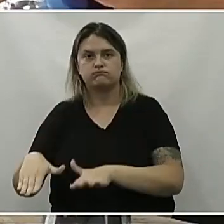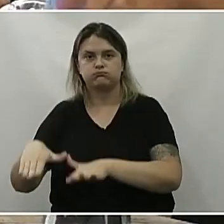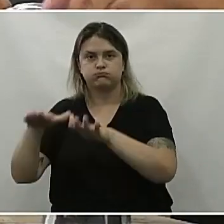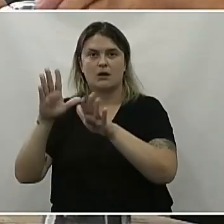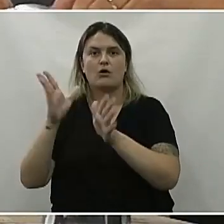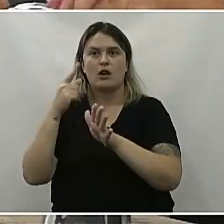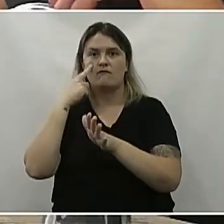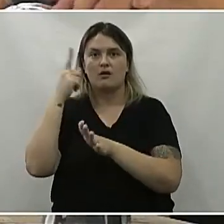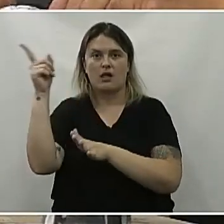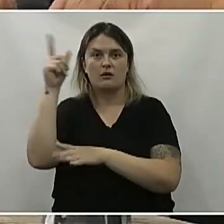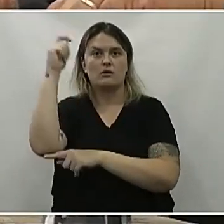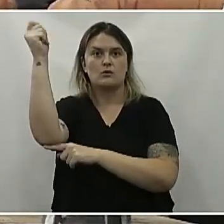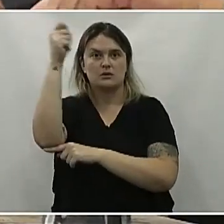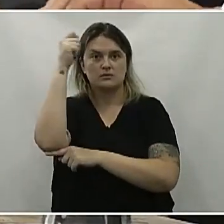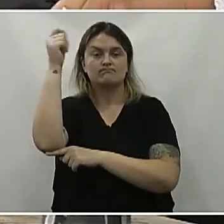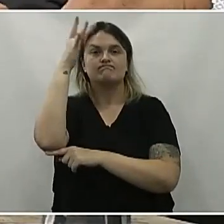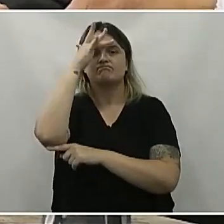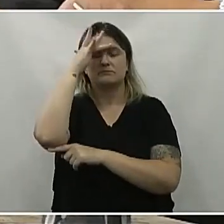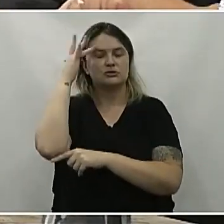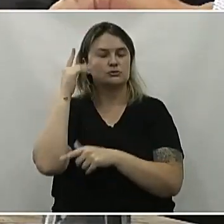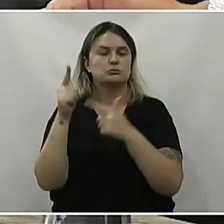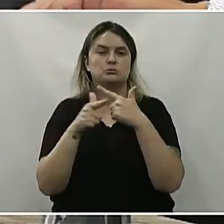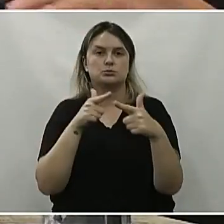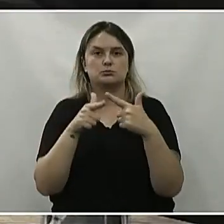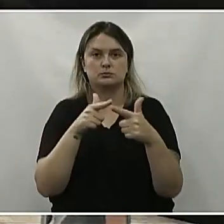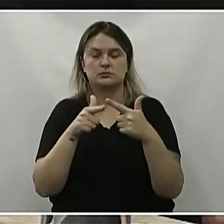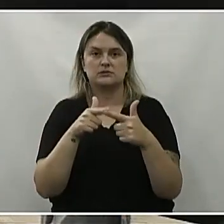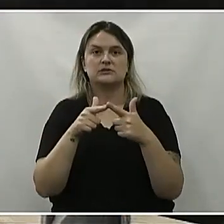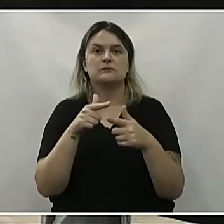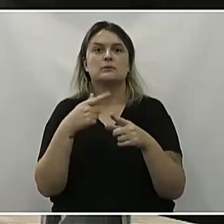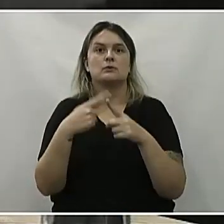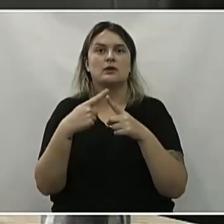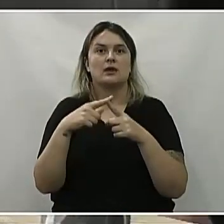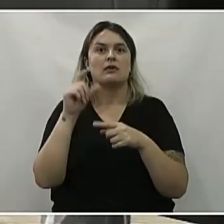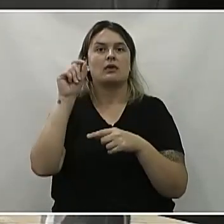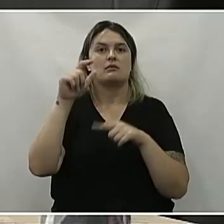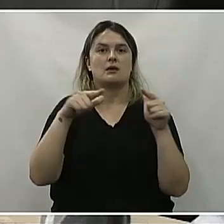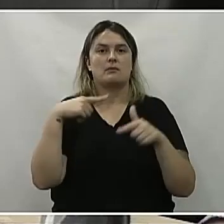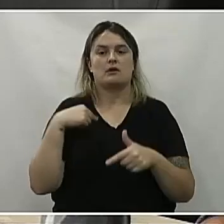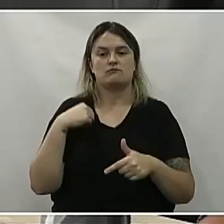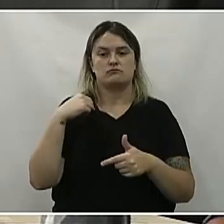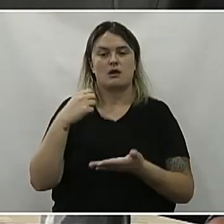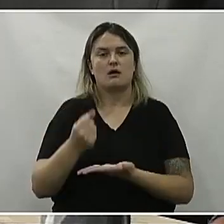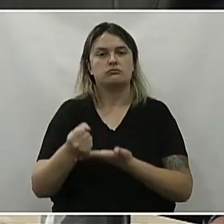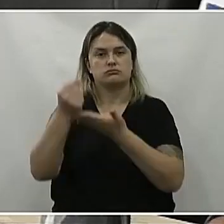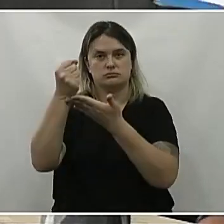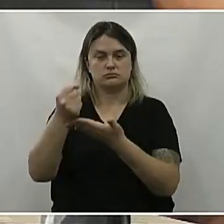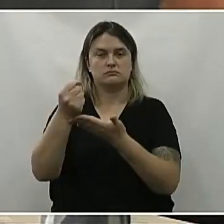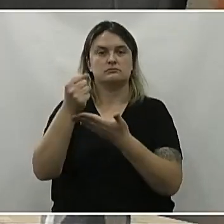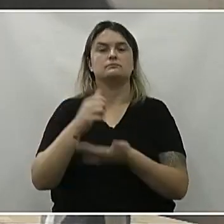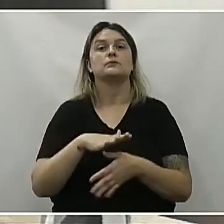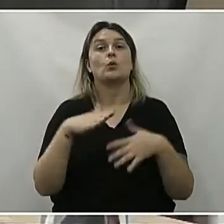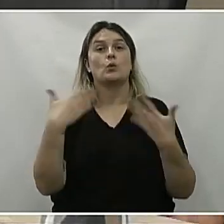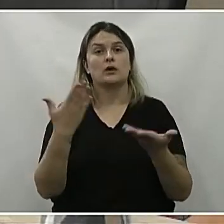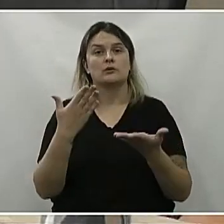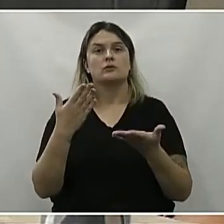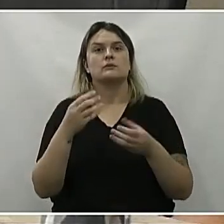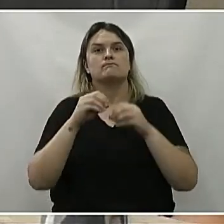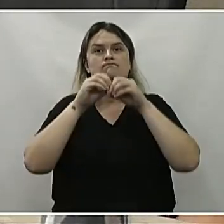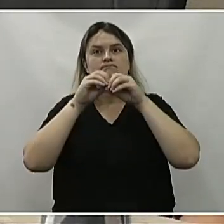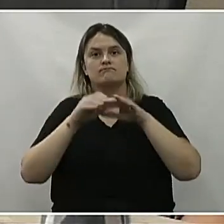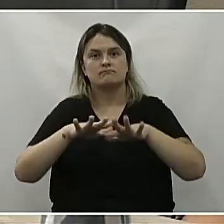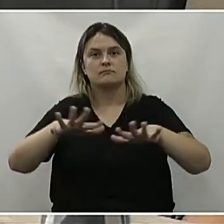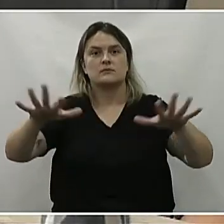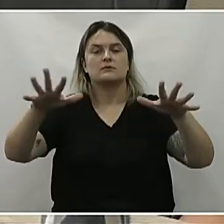agora muitas pessoas sendo resgatadas por voluntários e como eu digo eh quando lastro da